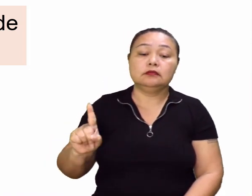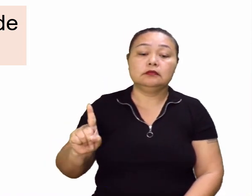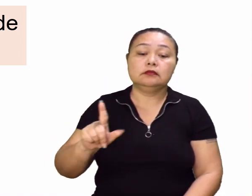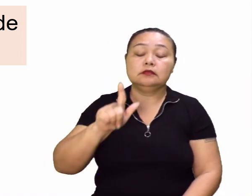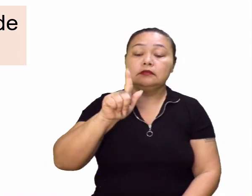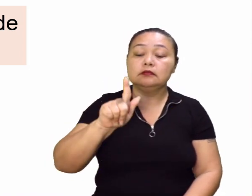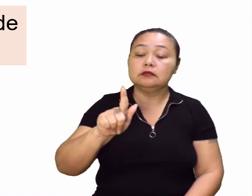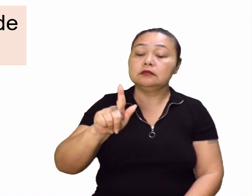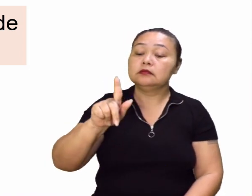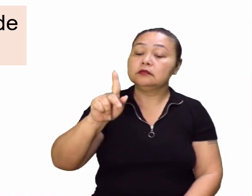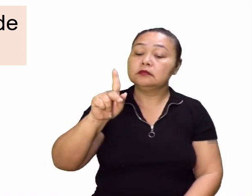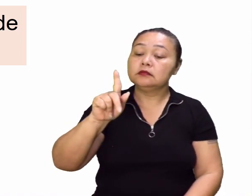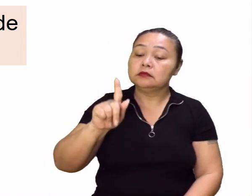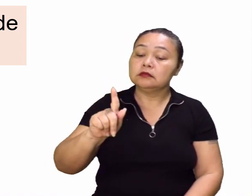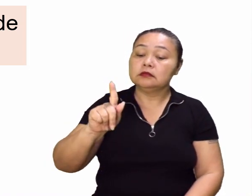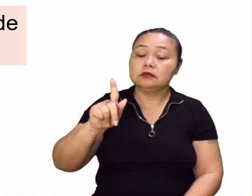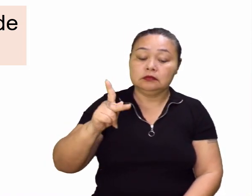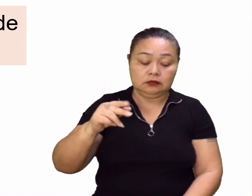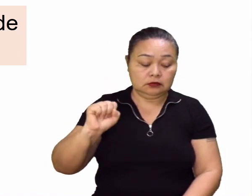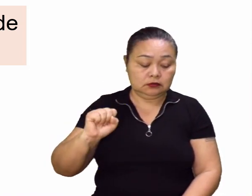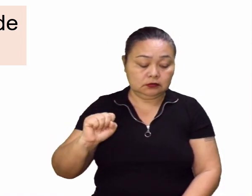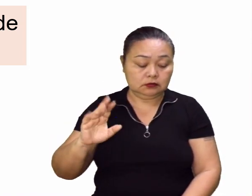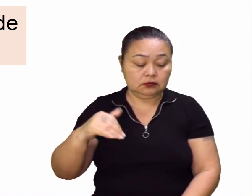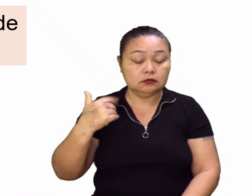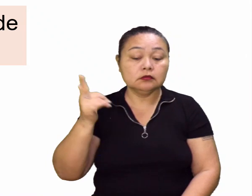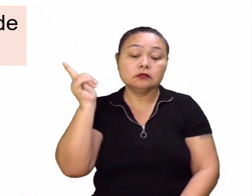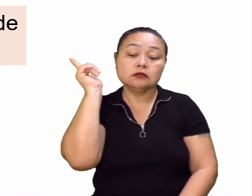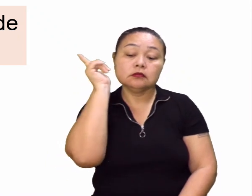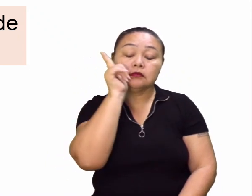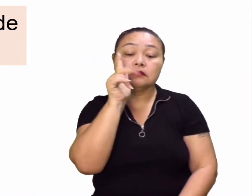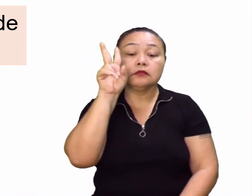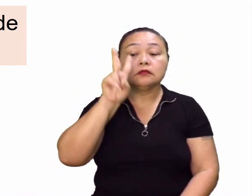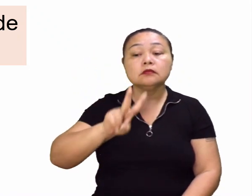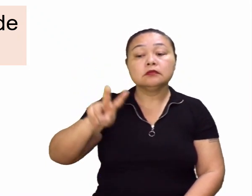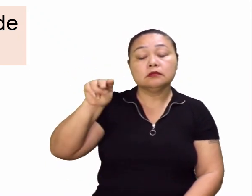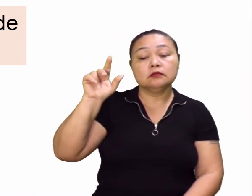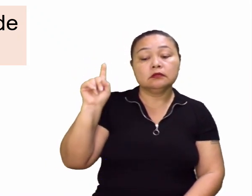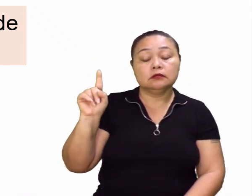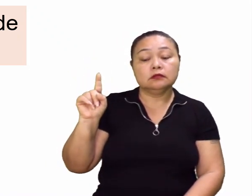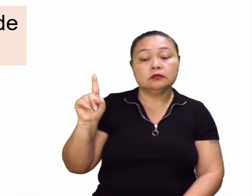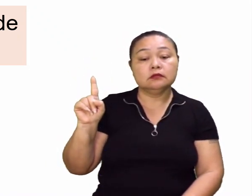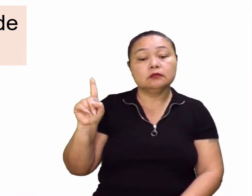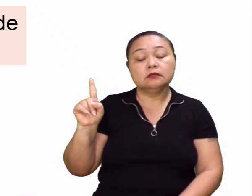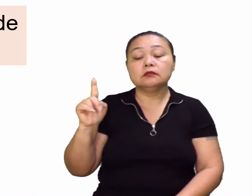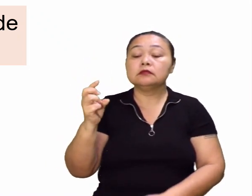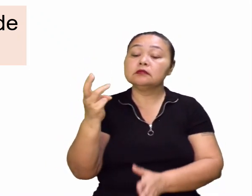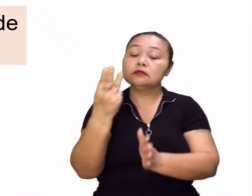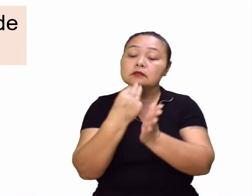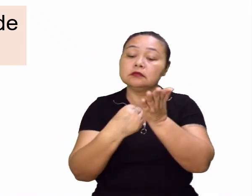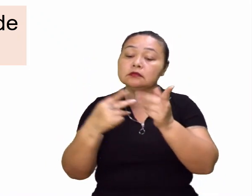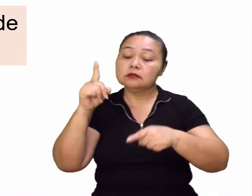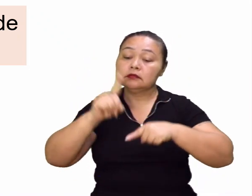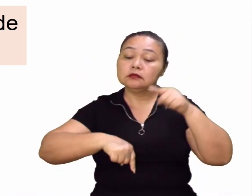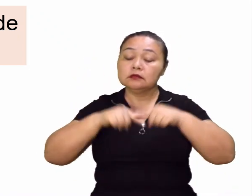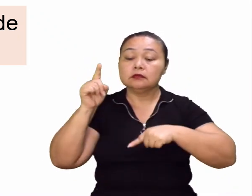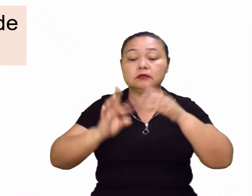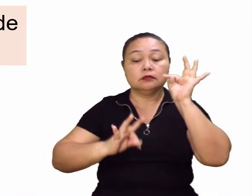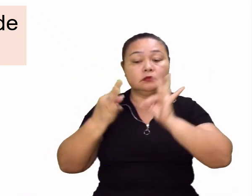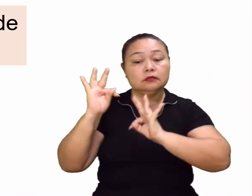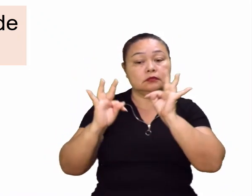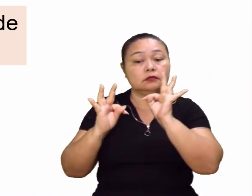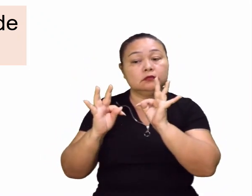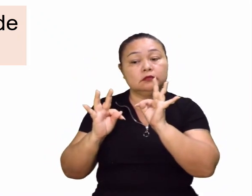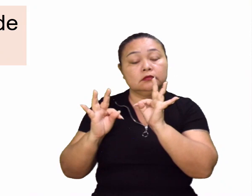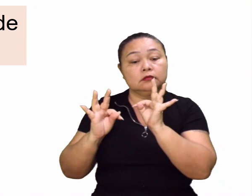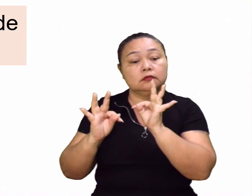o GPS atualmente. E aí a gente consegue visualizar o quê, né? Que a cartografia